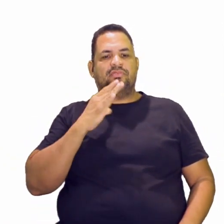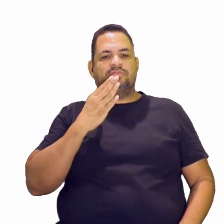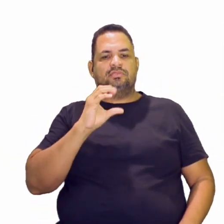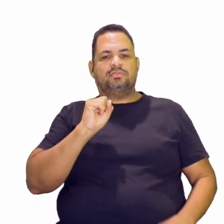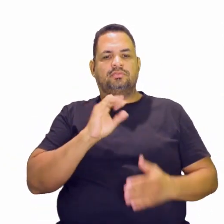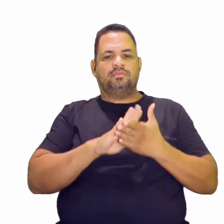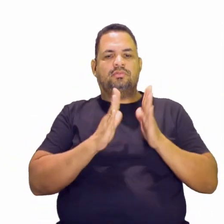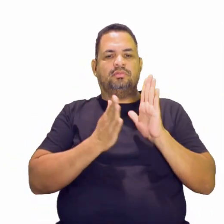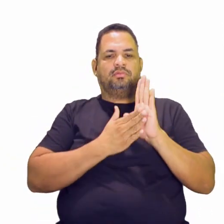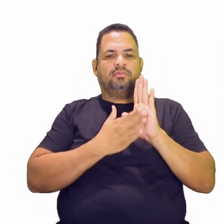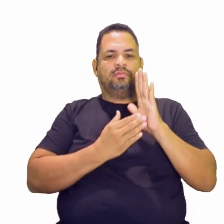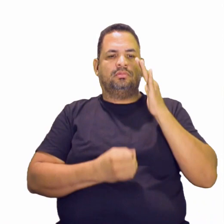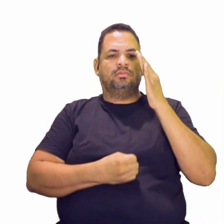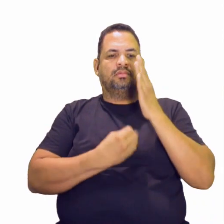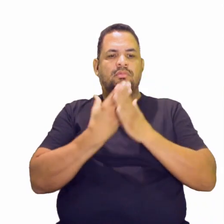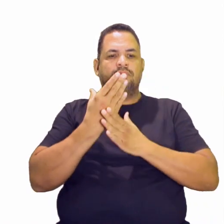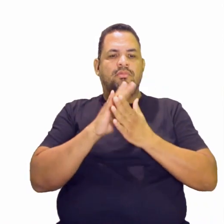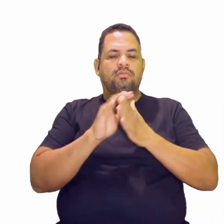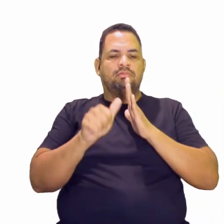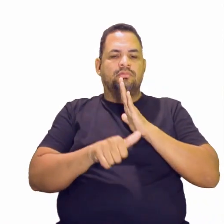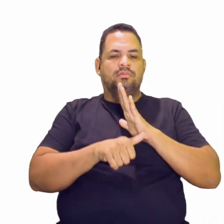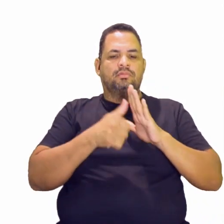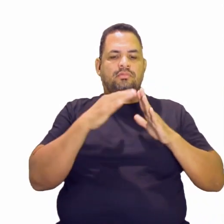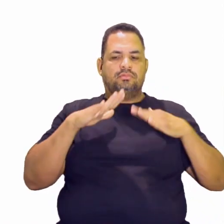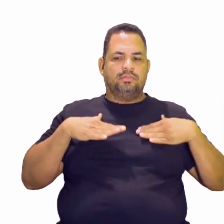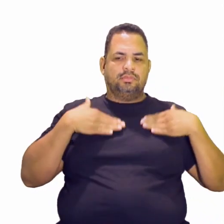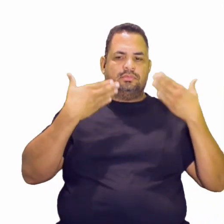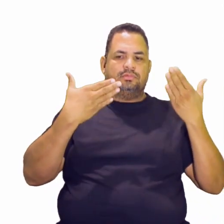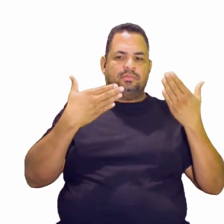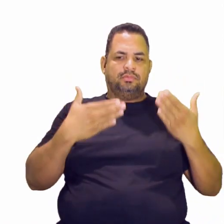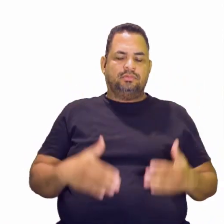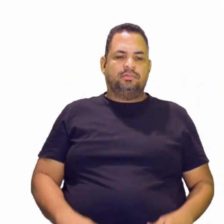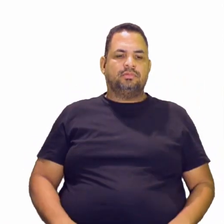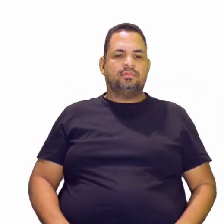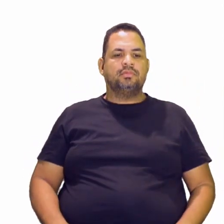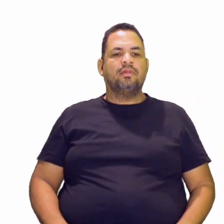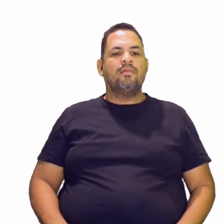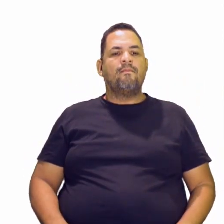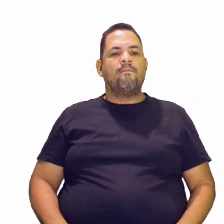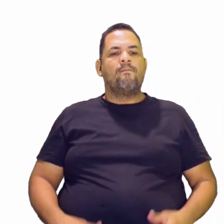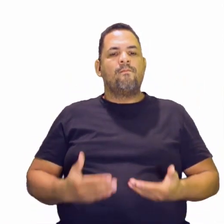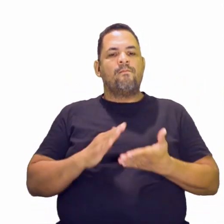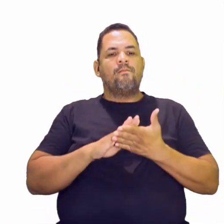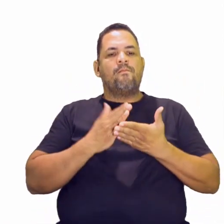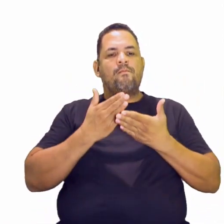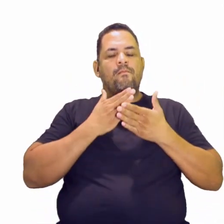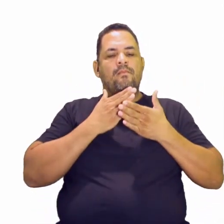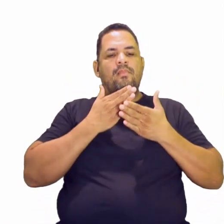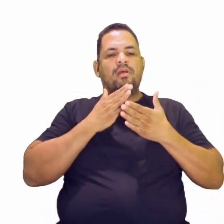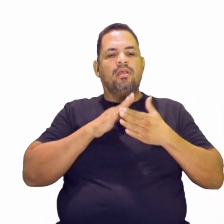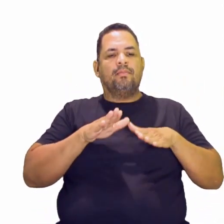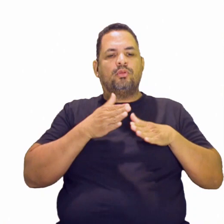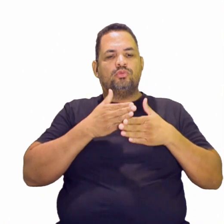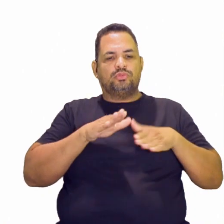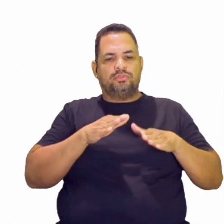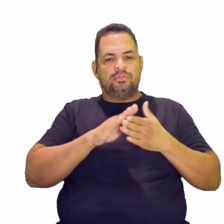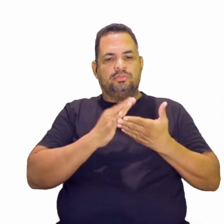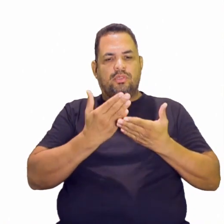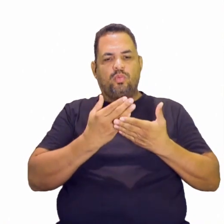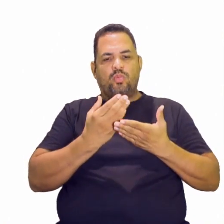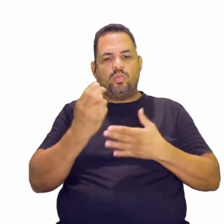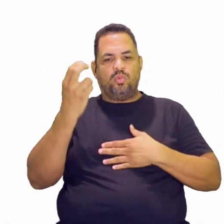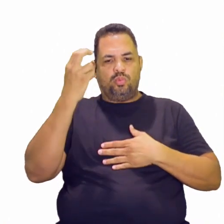subversão de sua proposta original já nos primeiros bailes, reprodução da cultura musical